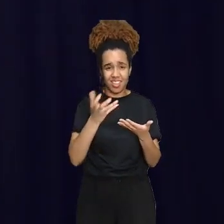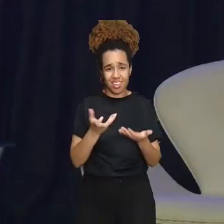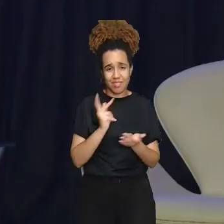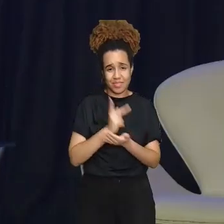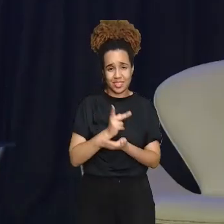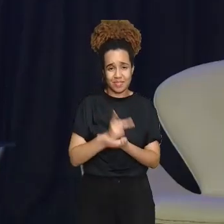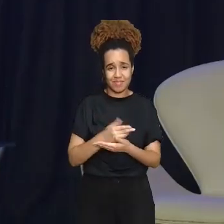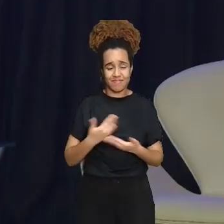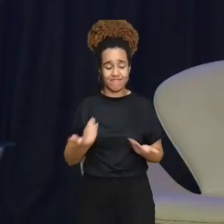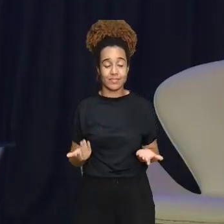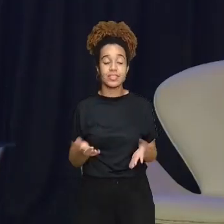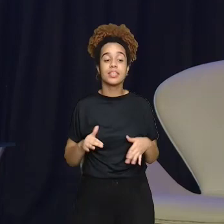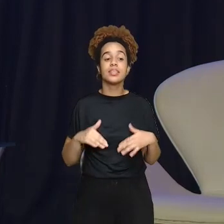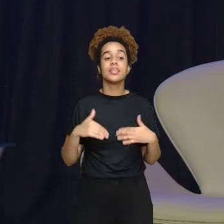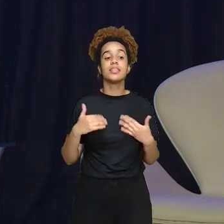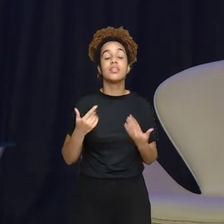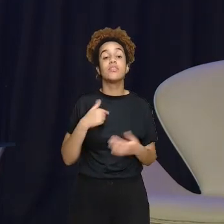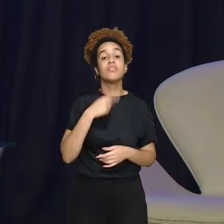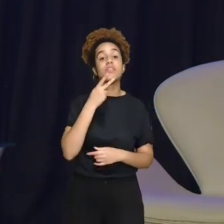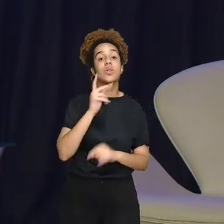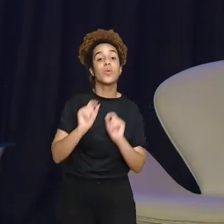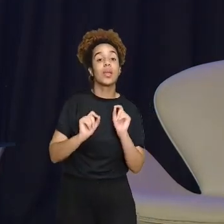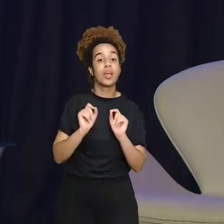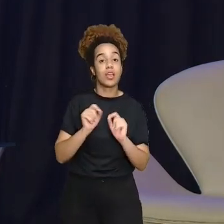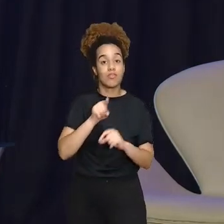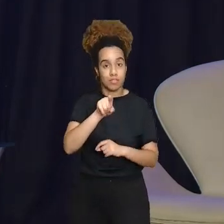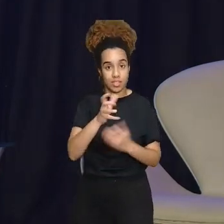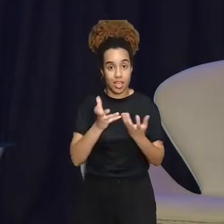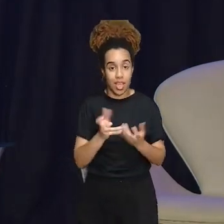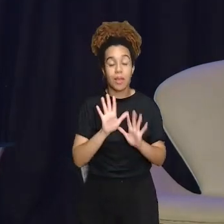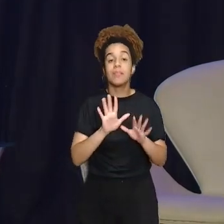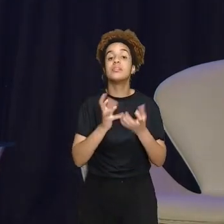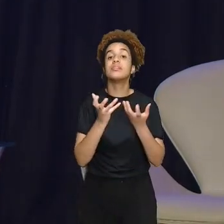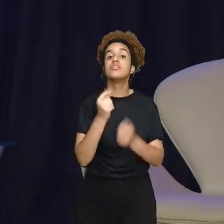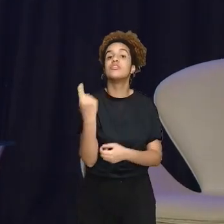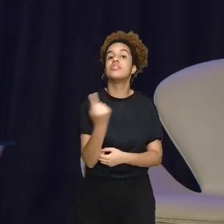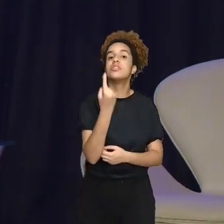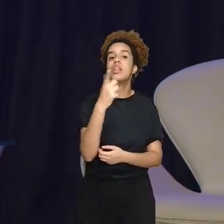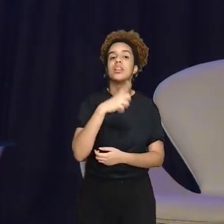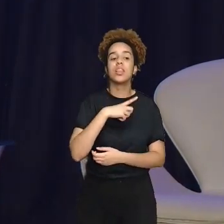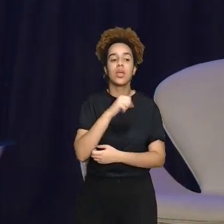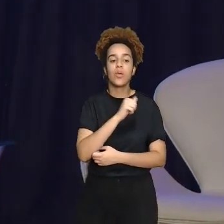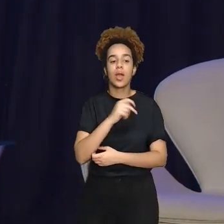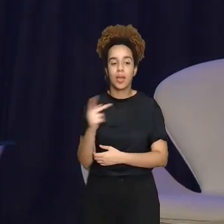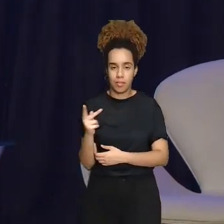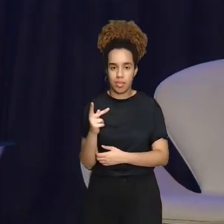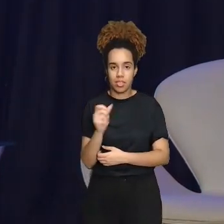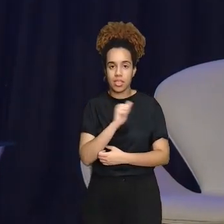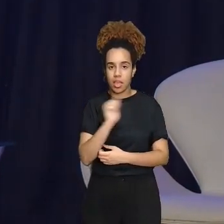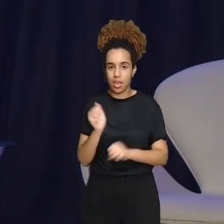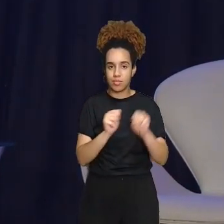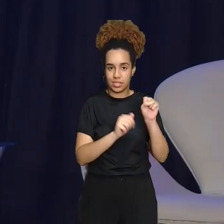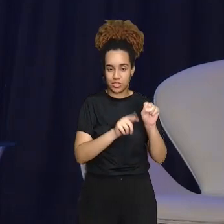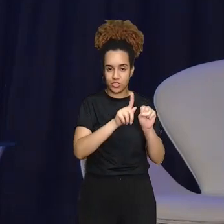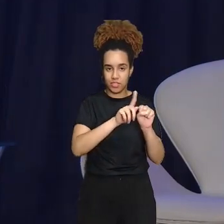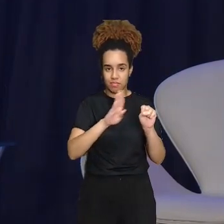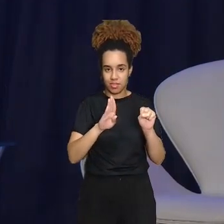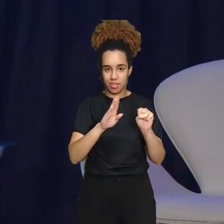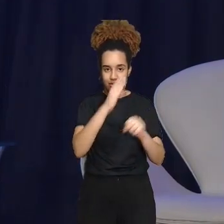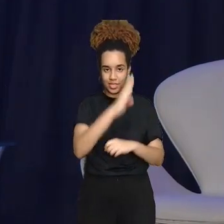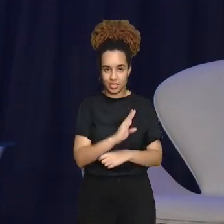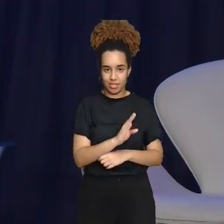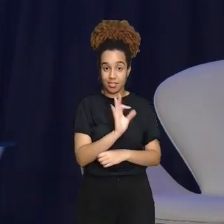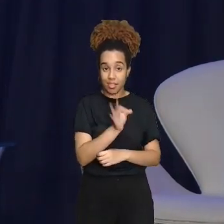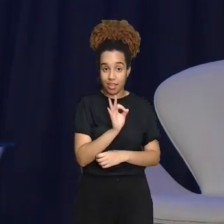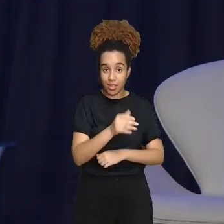Olha o seguinte, eu vou falar para vocês. Tu vai querer, mas tu vai querer sozinho. Tem um app do Socialismo do Brasil. Não tem um app do Socialismo do Brasil? Não tem a plataforma do Socialismo do